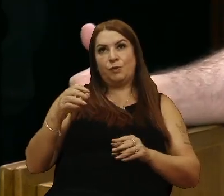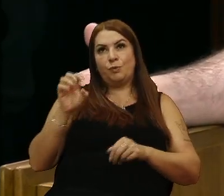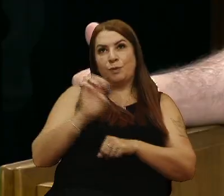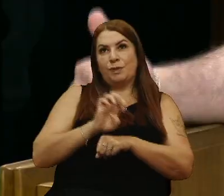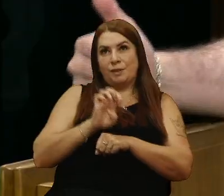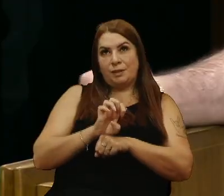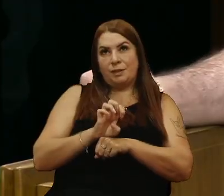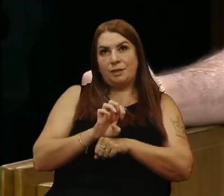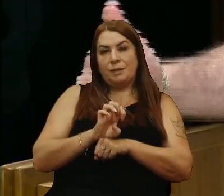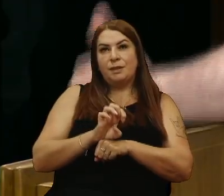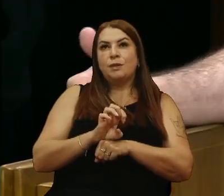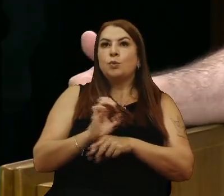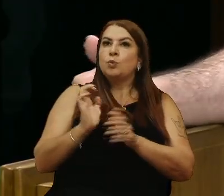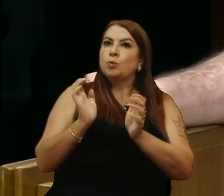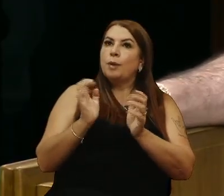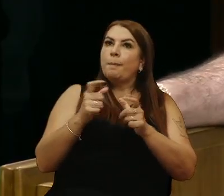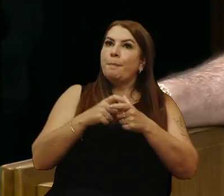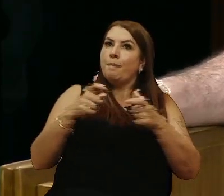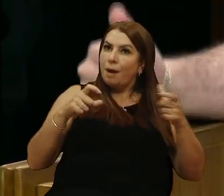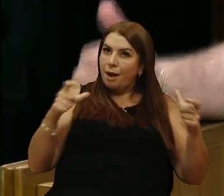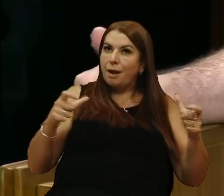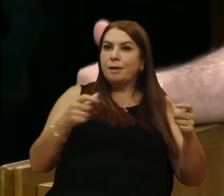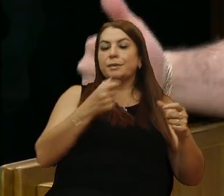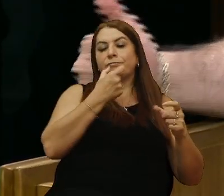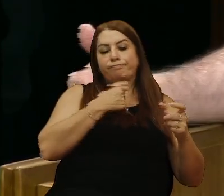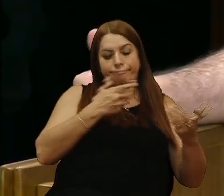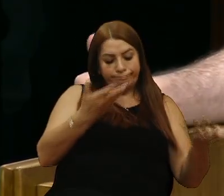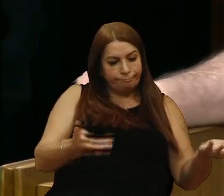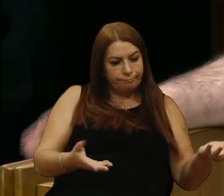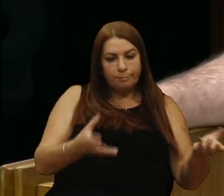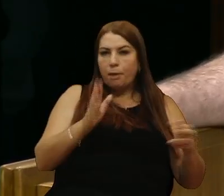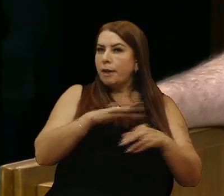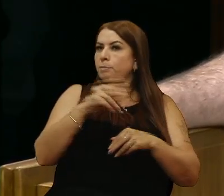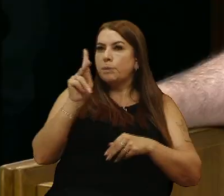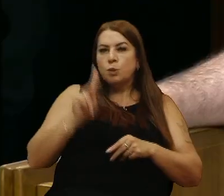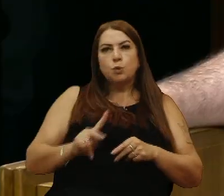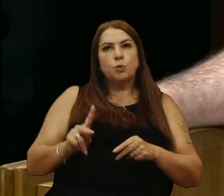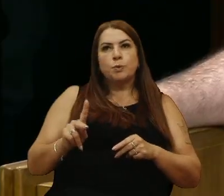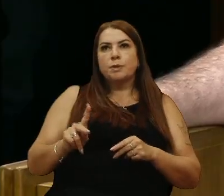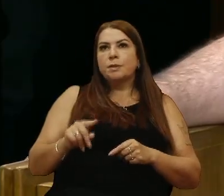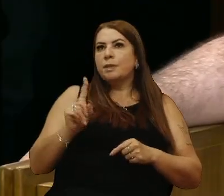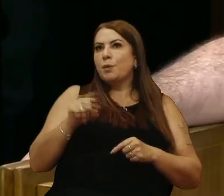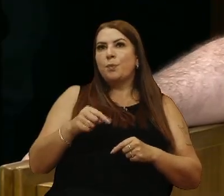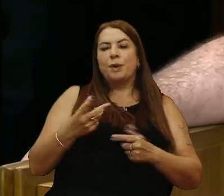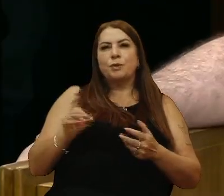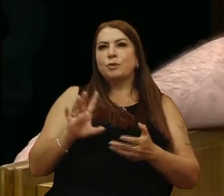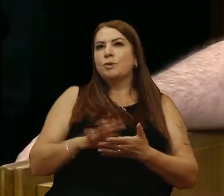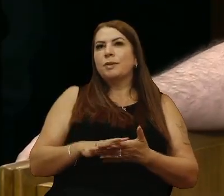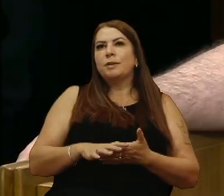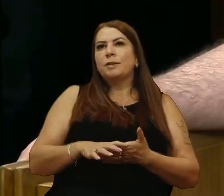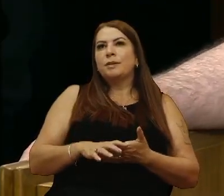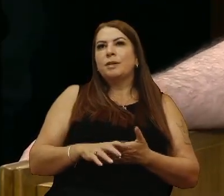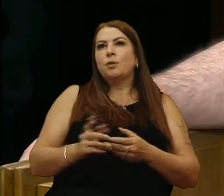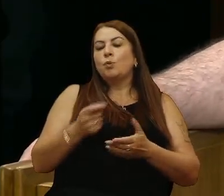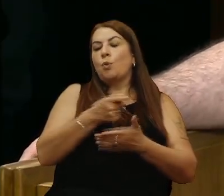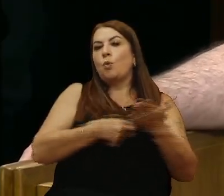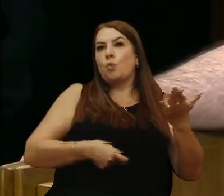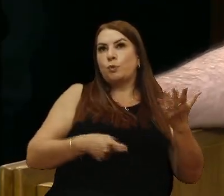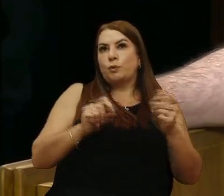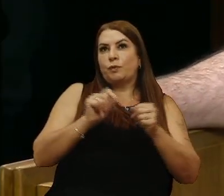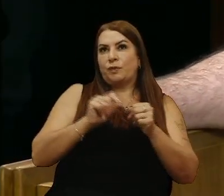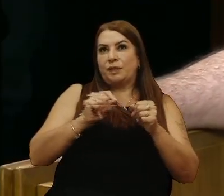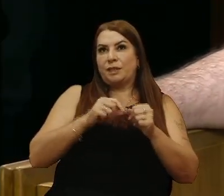efetivo precisa aumentar, Tenente Cristiano, precisa aumentar. Não é razoável nós termos um concurso